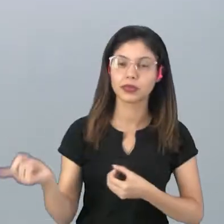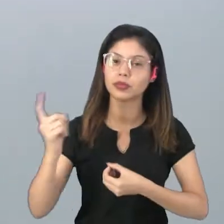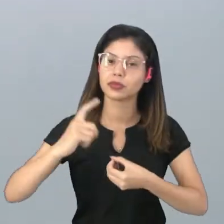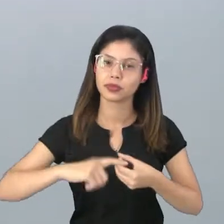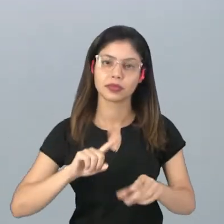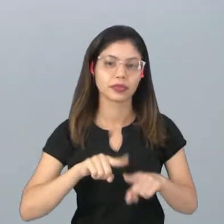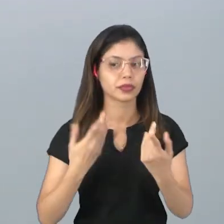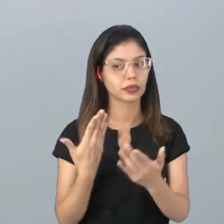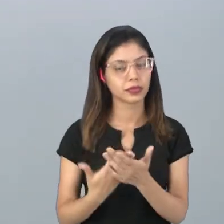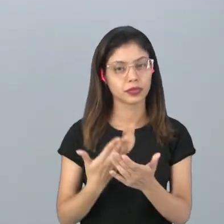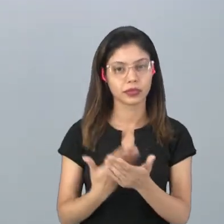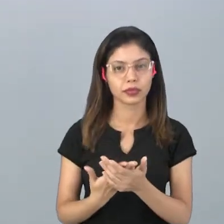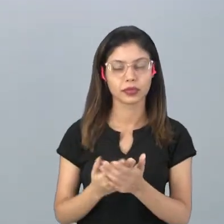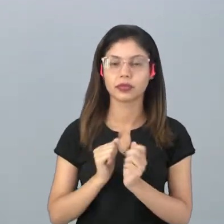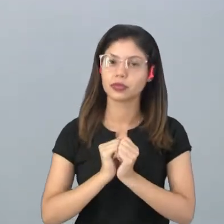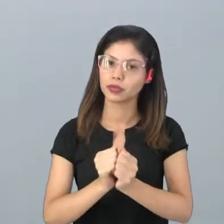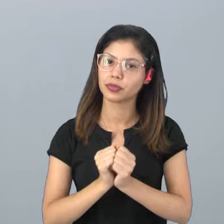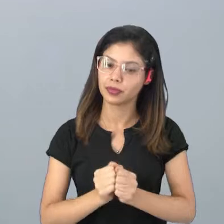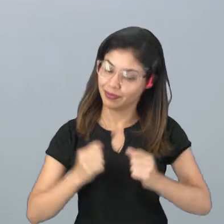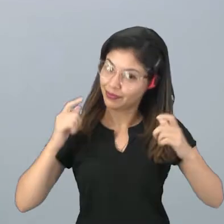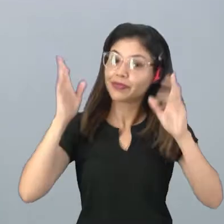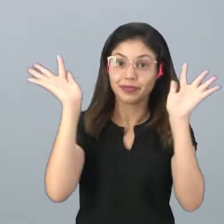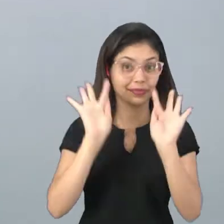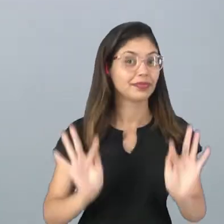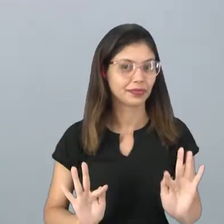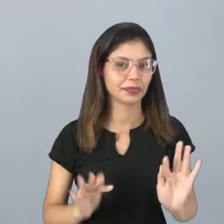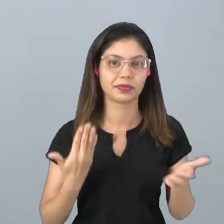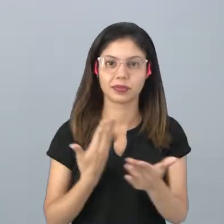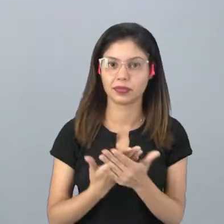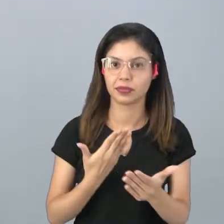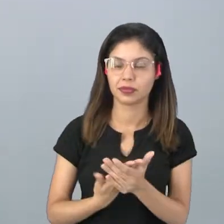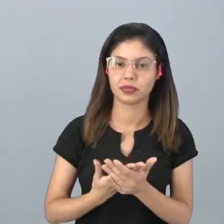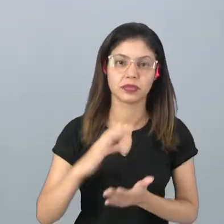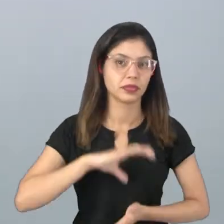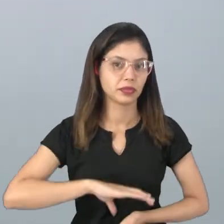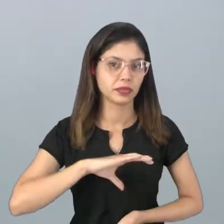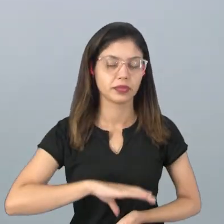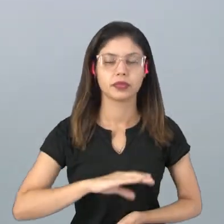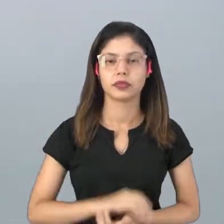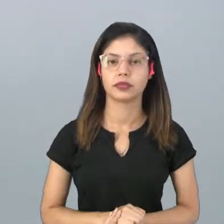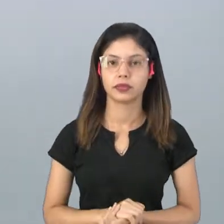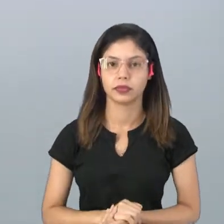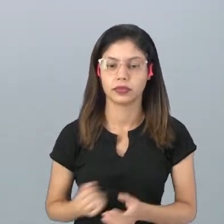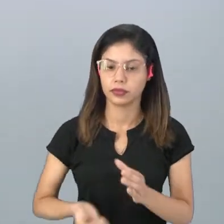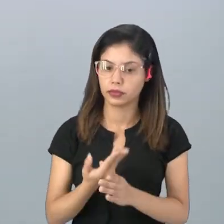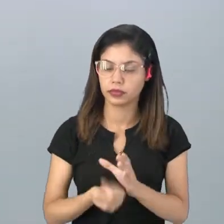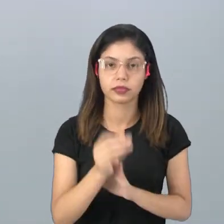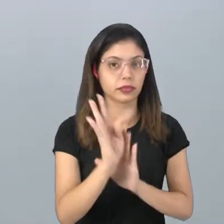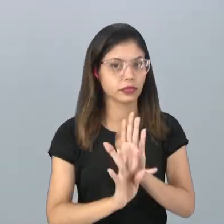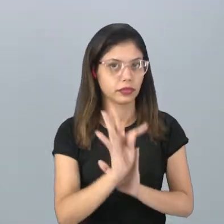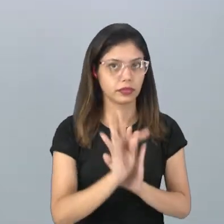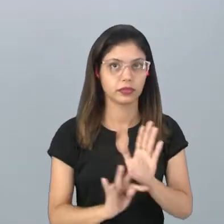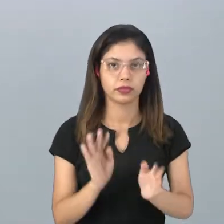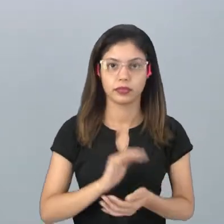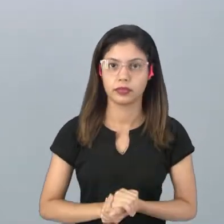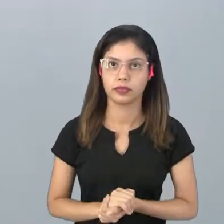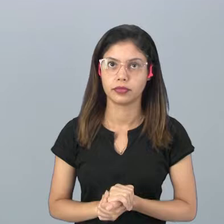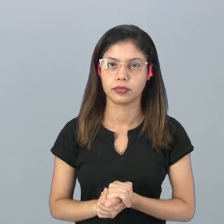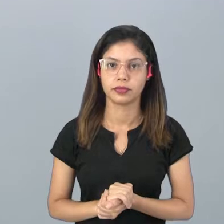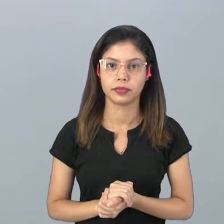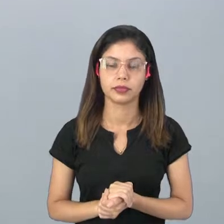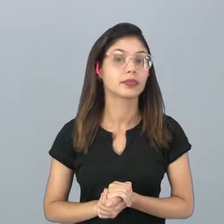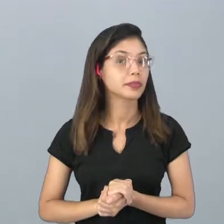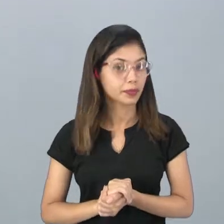Olá, pessoal! Estamos de volta para mais uma aula com vocês. Estão animados? A nossa aula é de língua portuguesa e produção textual